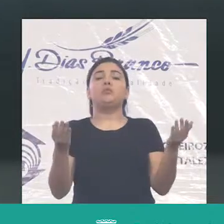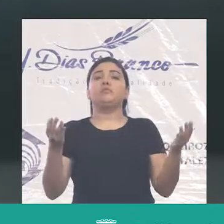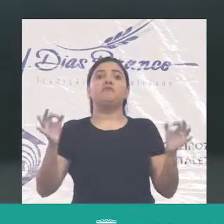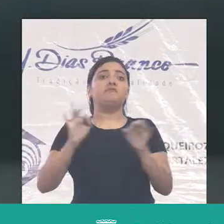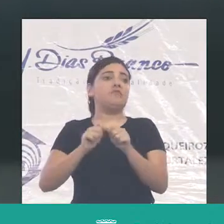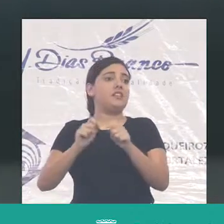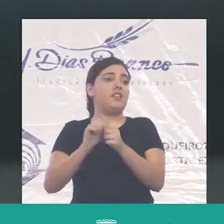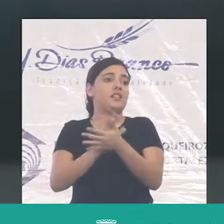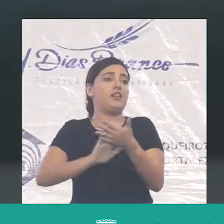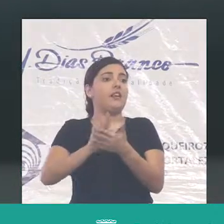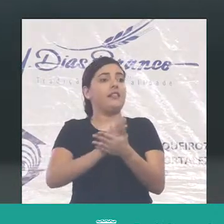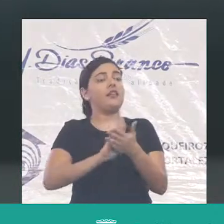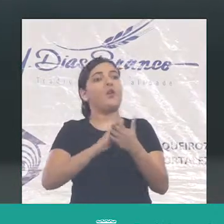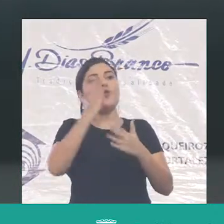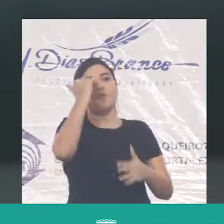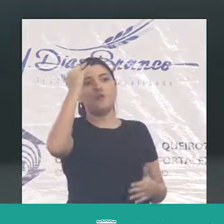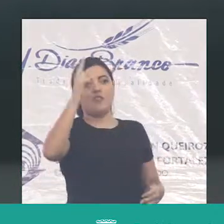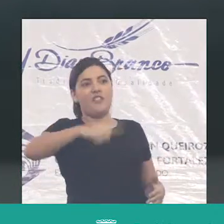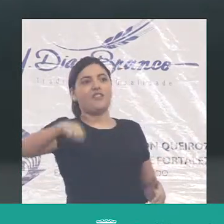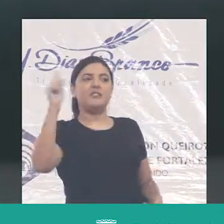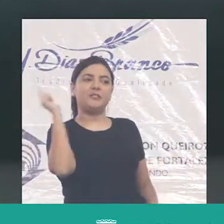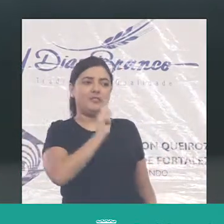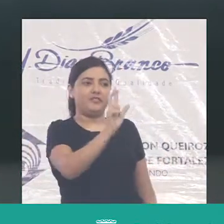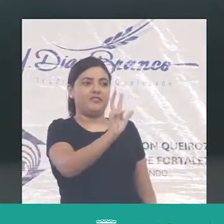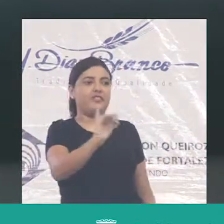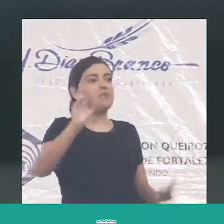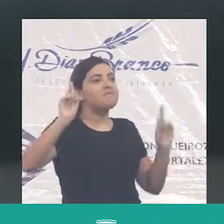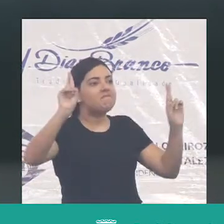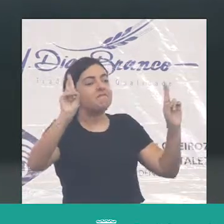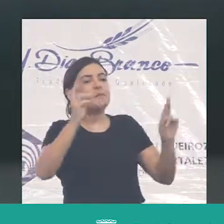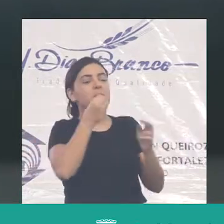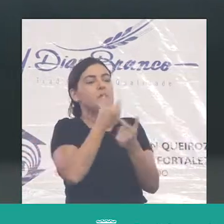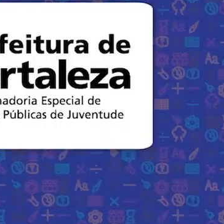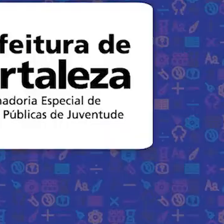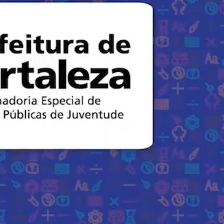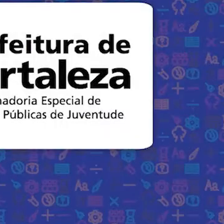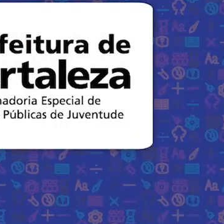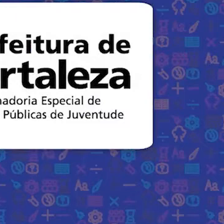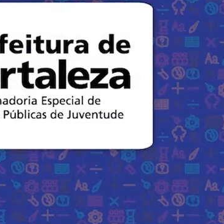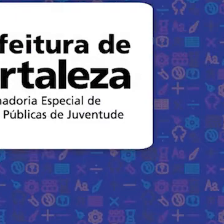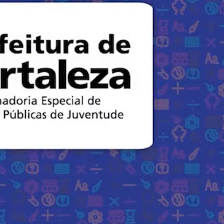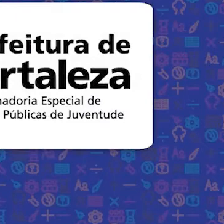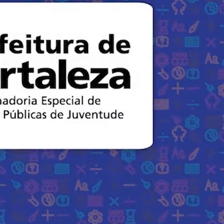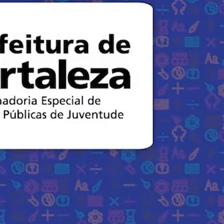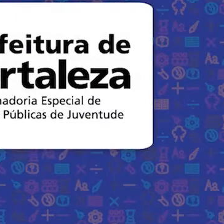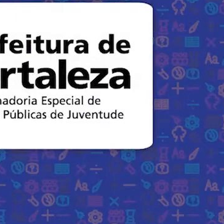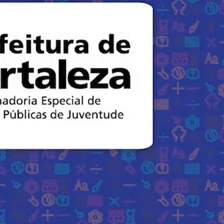por aí. Então o sucesso de vocês está mais garantido que o deles. Boa sorte, pessoal. Até a próxima.